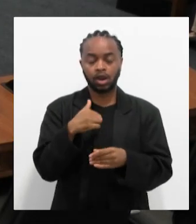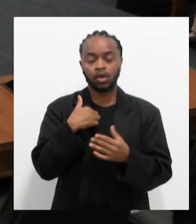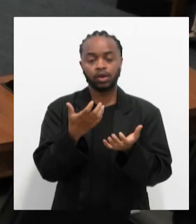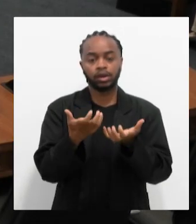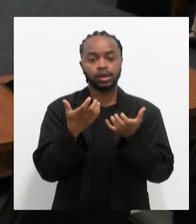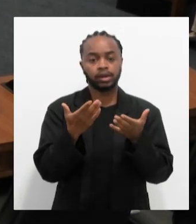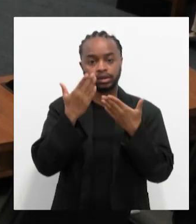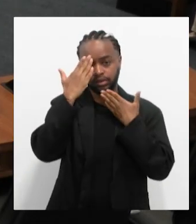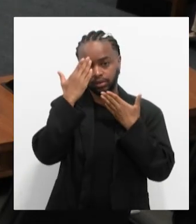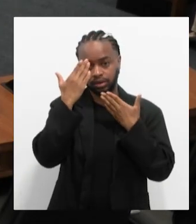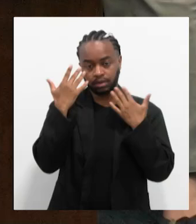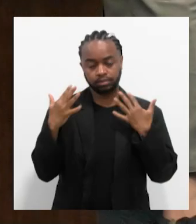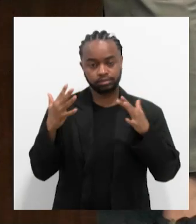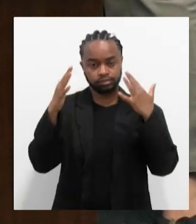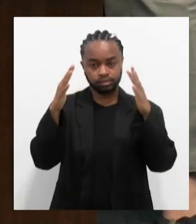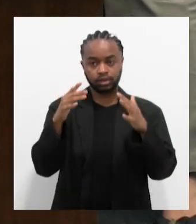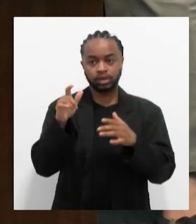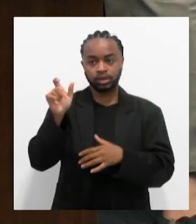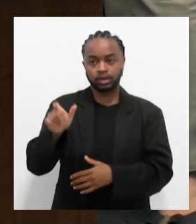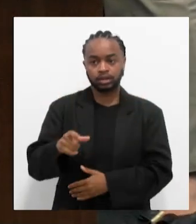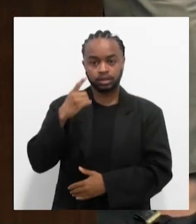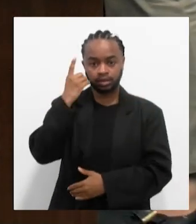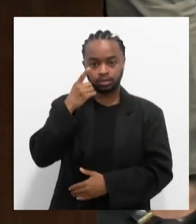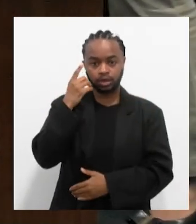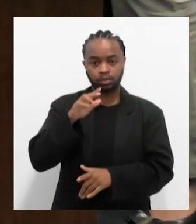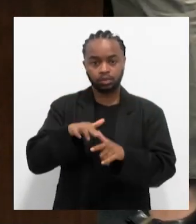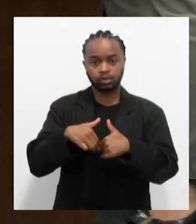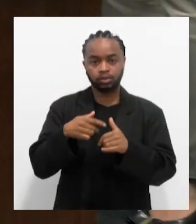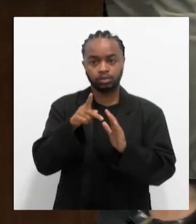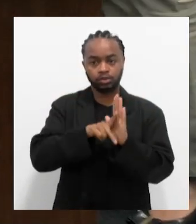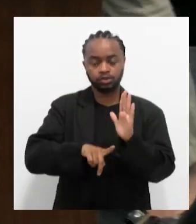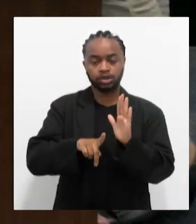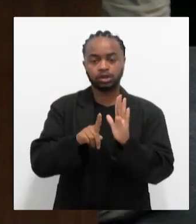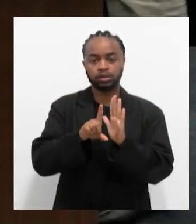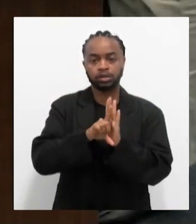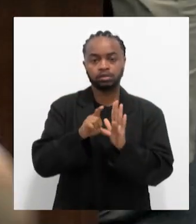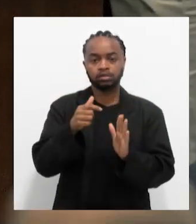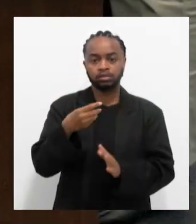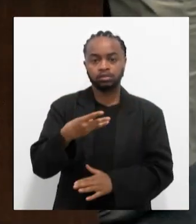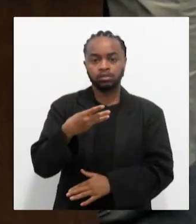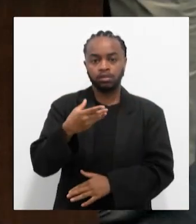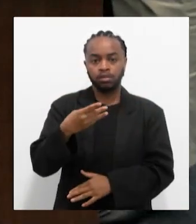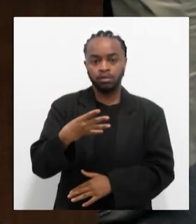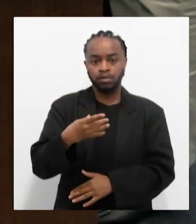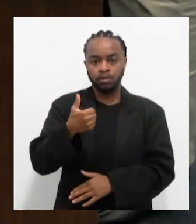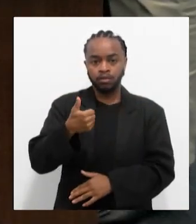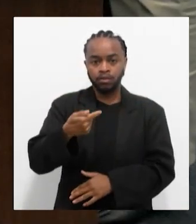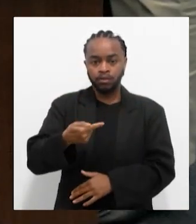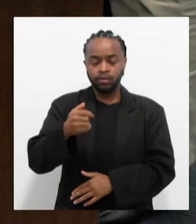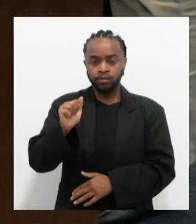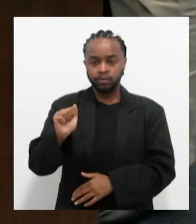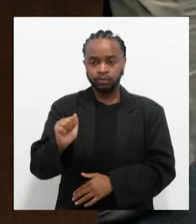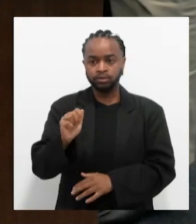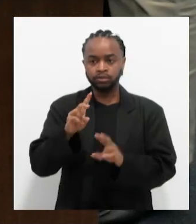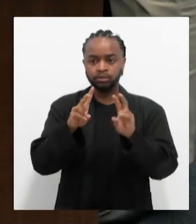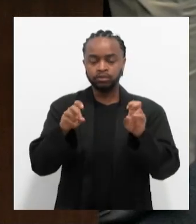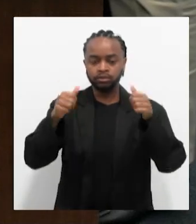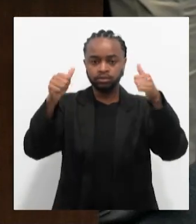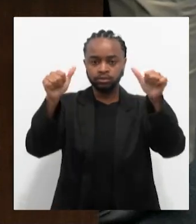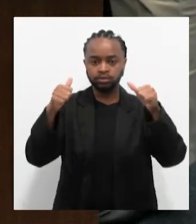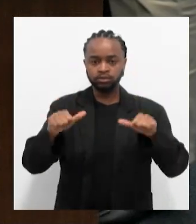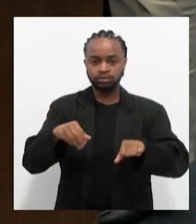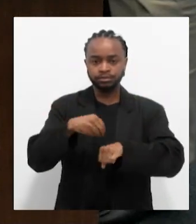enaltecer a iniciativa do deputado Munir com o projeto 3417A de 24, que dispõe sobre a fixação de